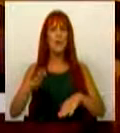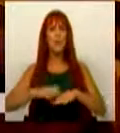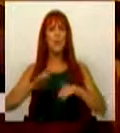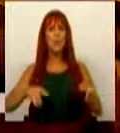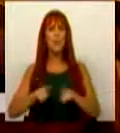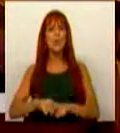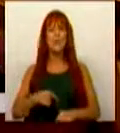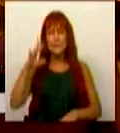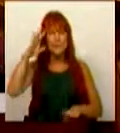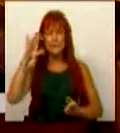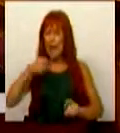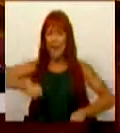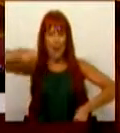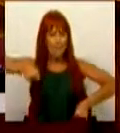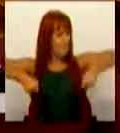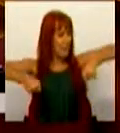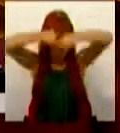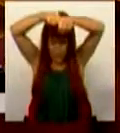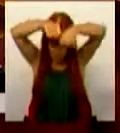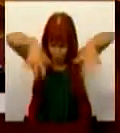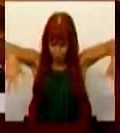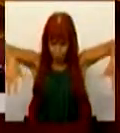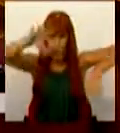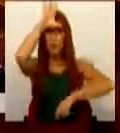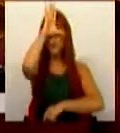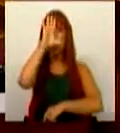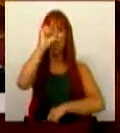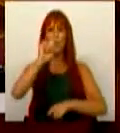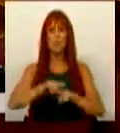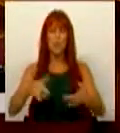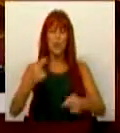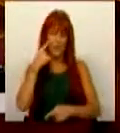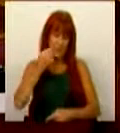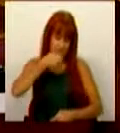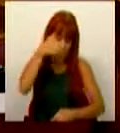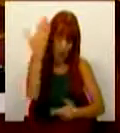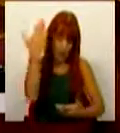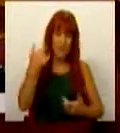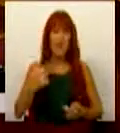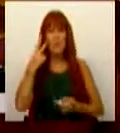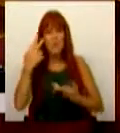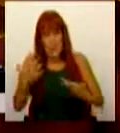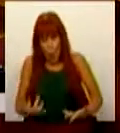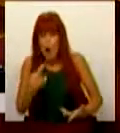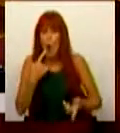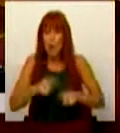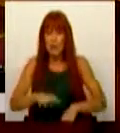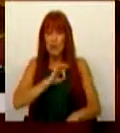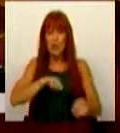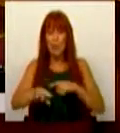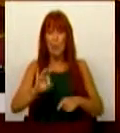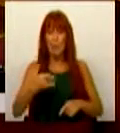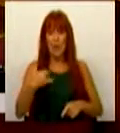relativamente obcecado com as pastas e a orgânica do Governo. Vimos isso na parte da manhã e vimos isso agora com o Sr. Deputado Pedro